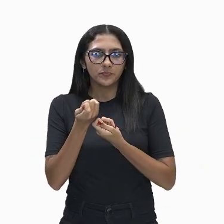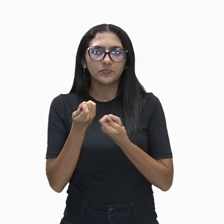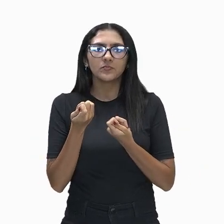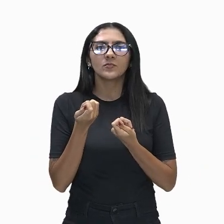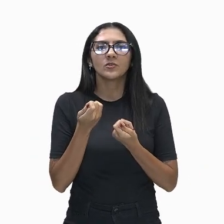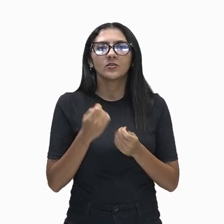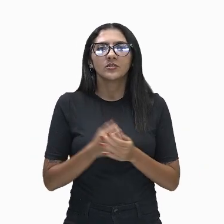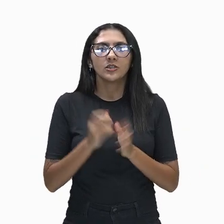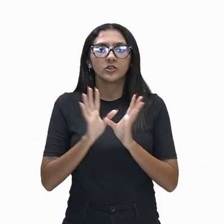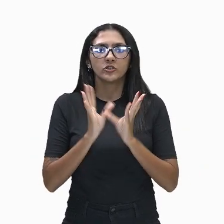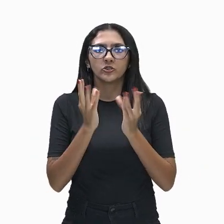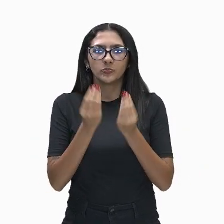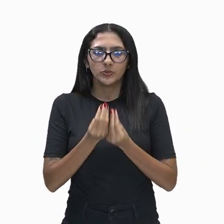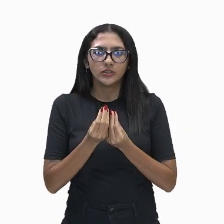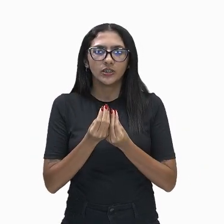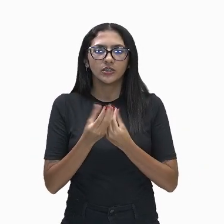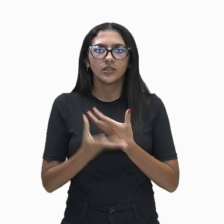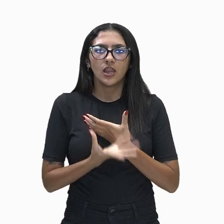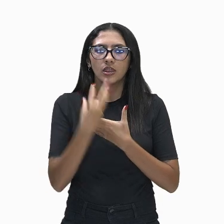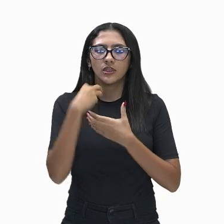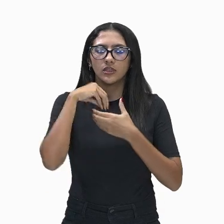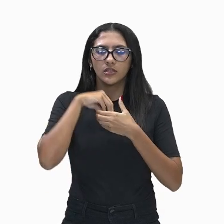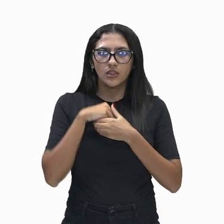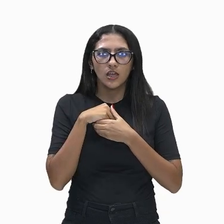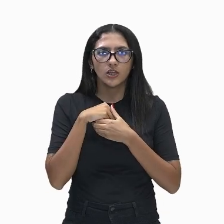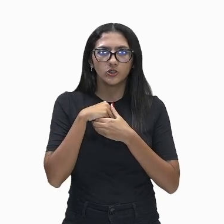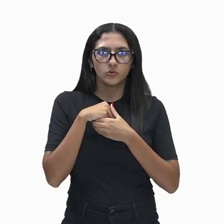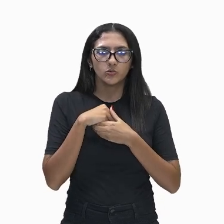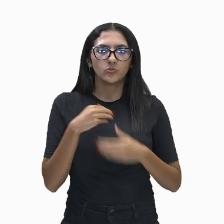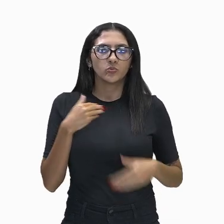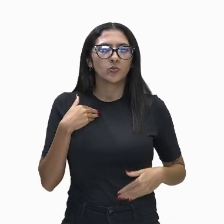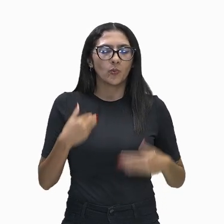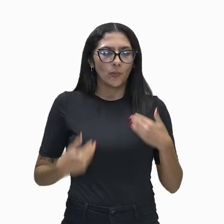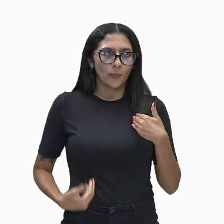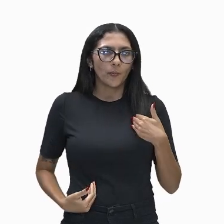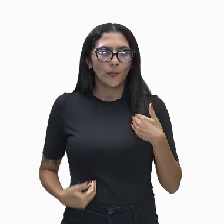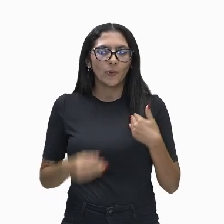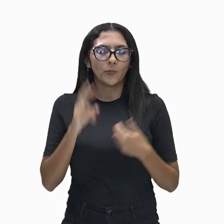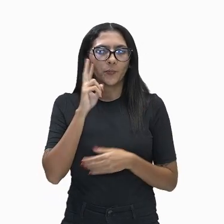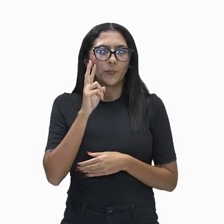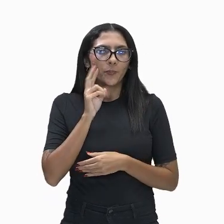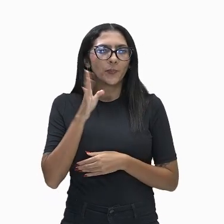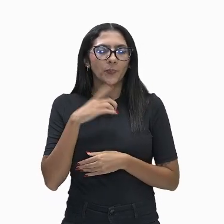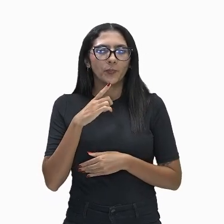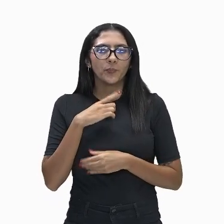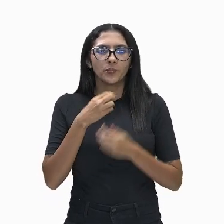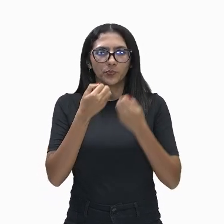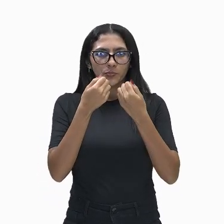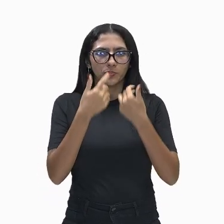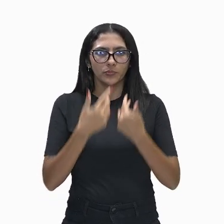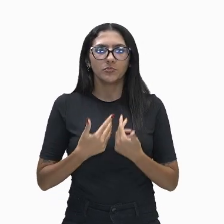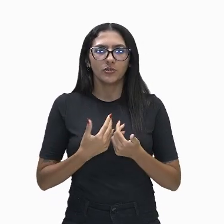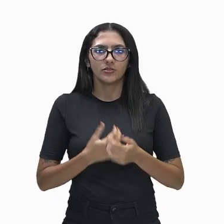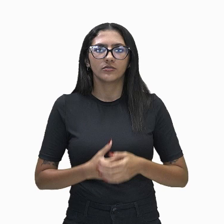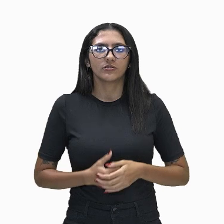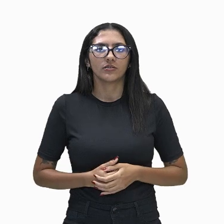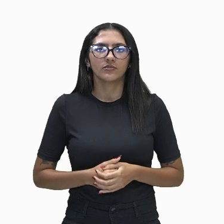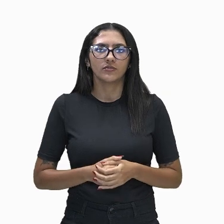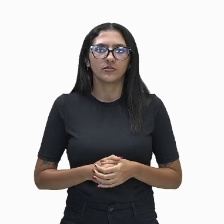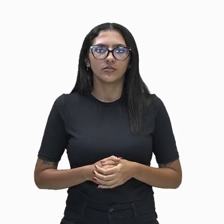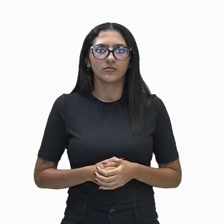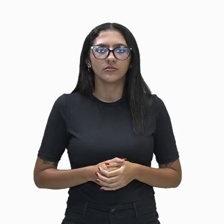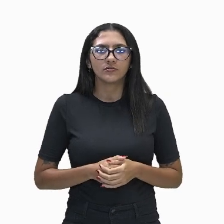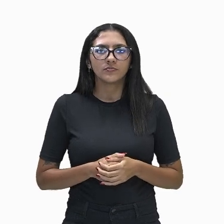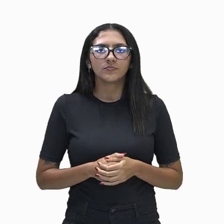controle da composição química do ambiente interno, como eu falei, da homeostasia.